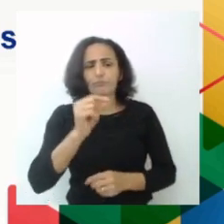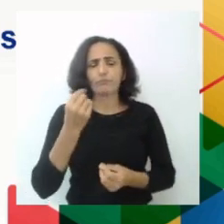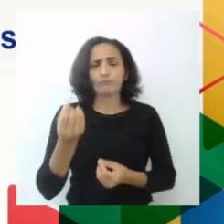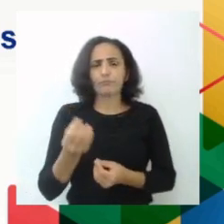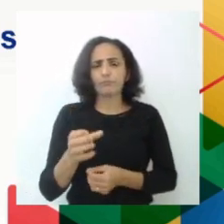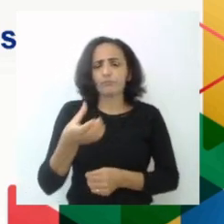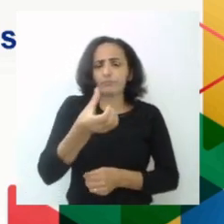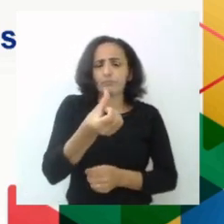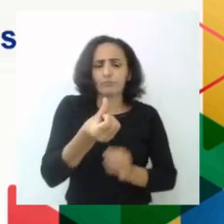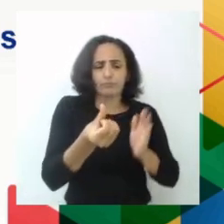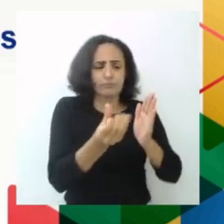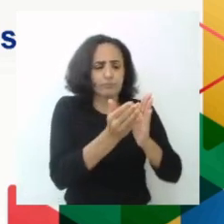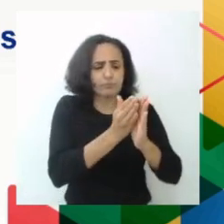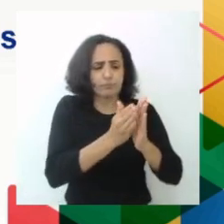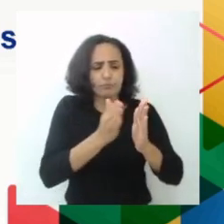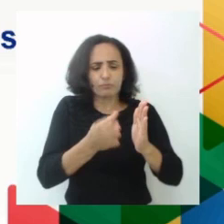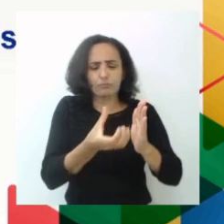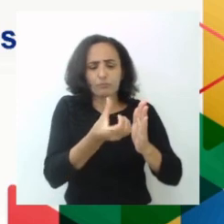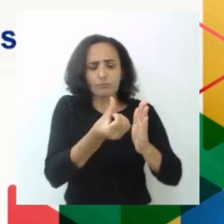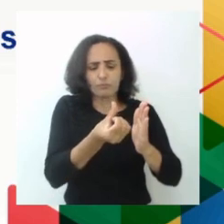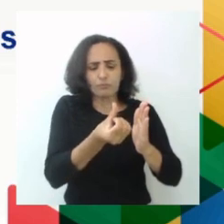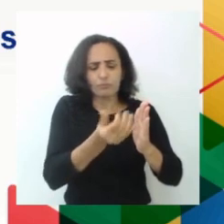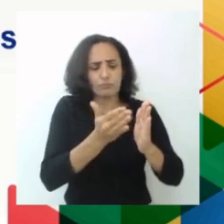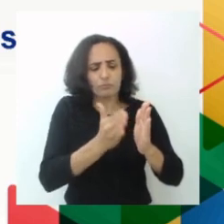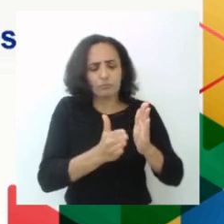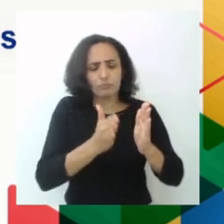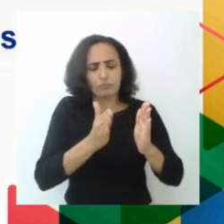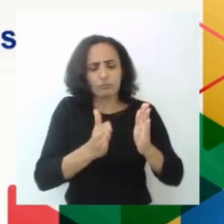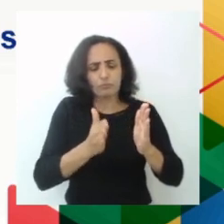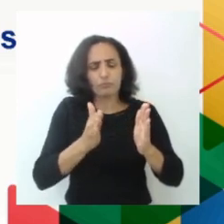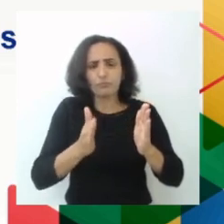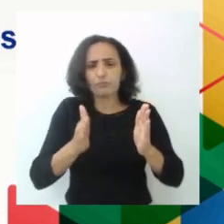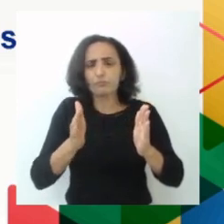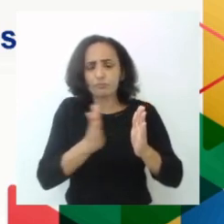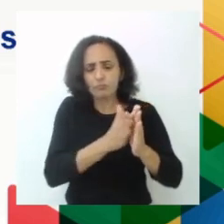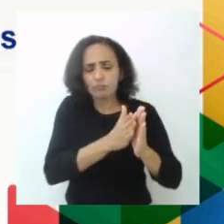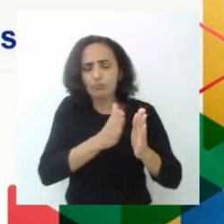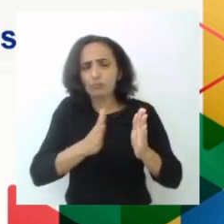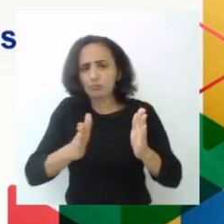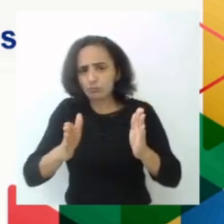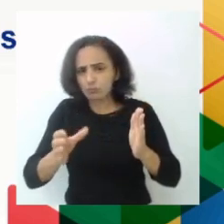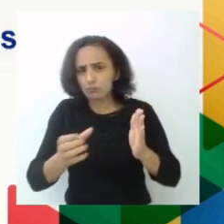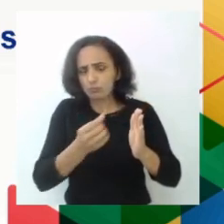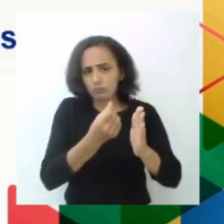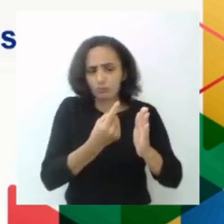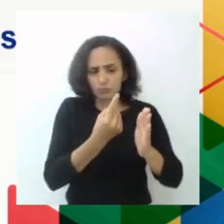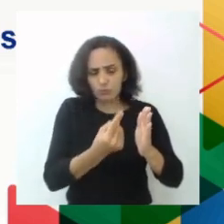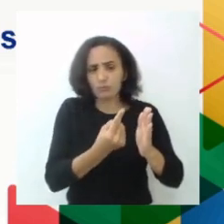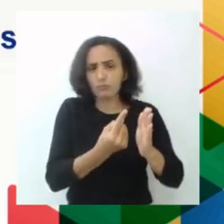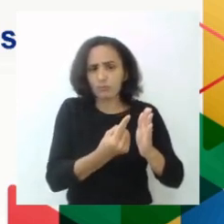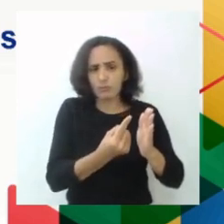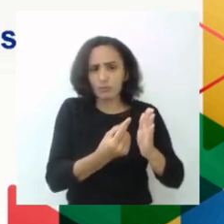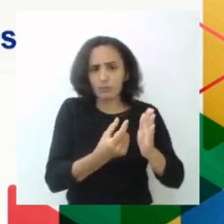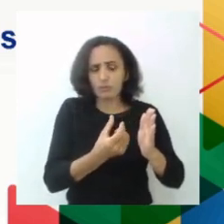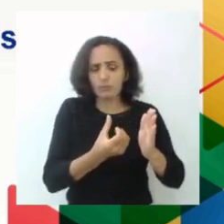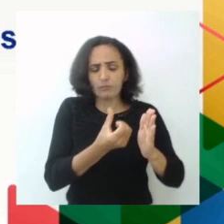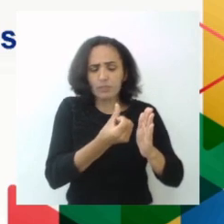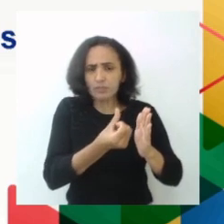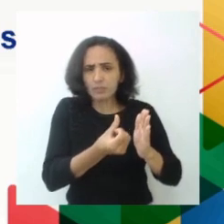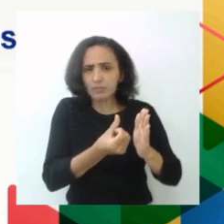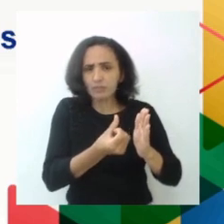em cada ordem. Ó, 6 vezes, por que 6 vezes em cada ordem? Vai aparecer vai aparecer 6